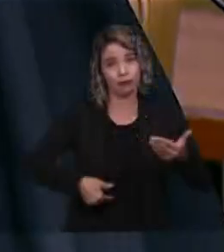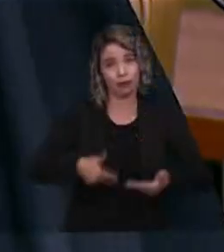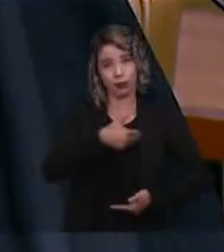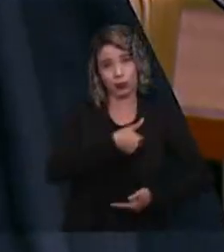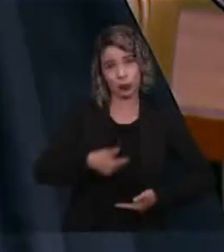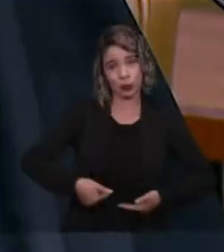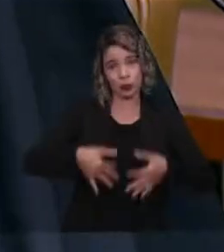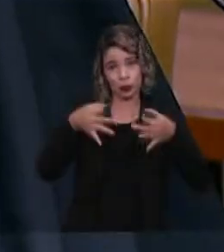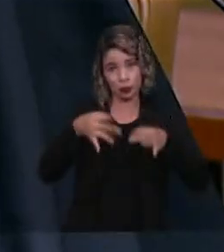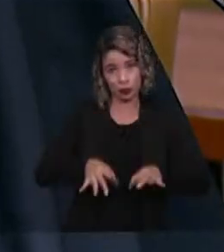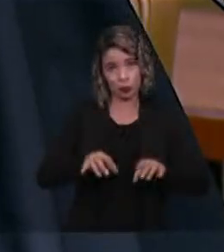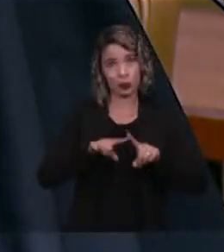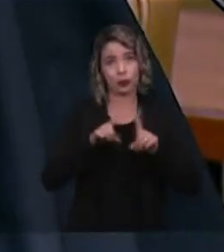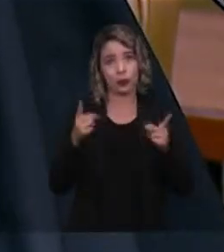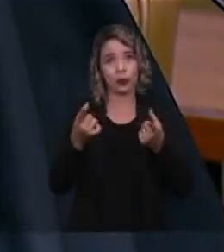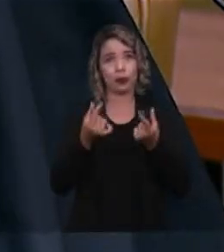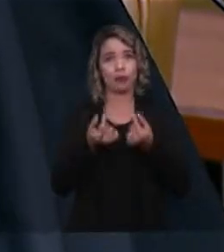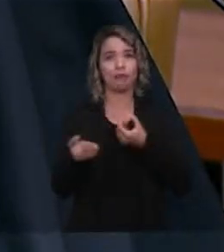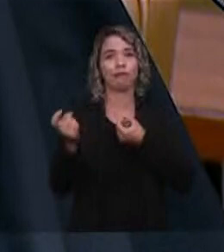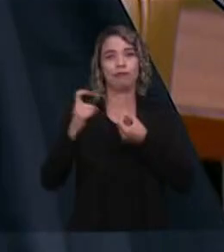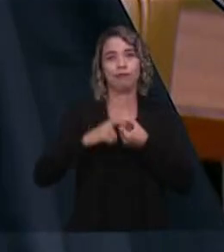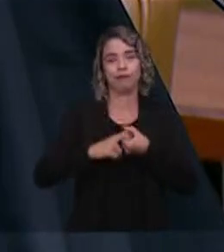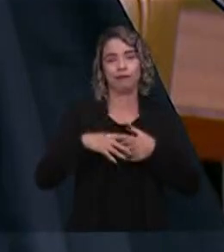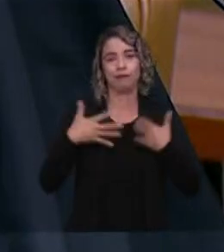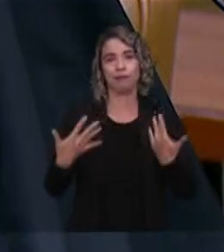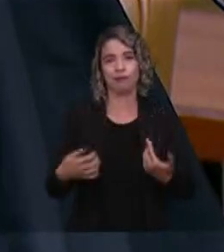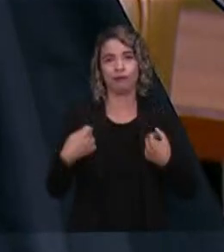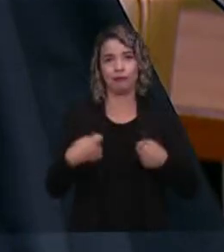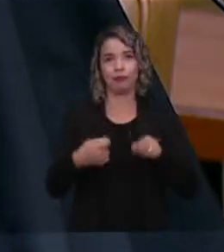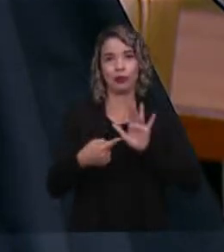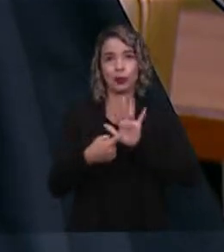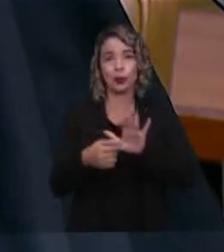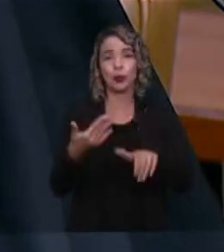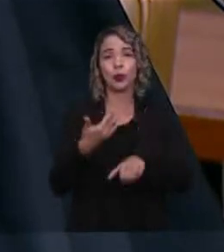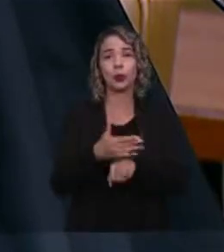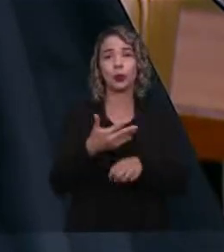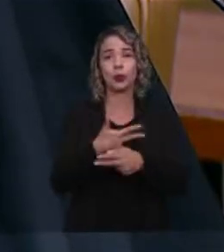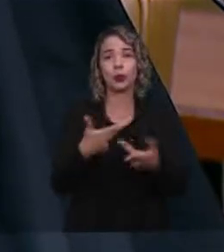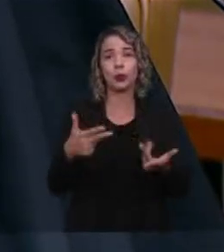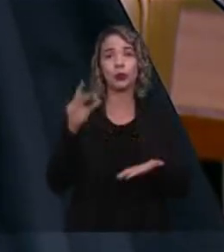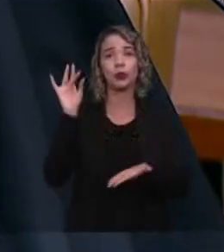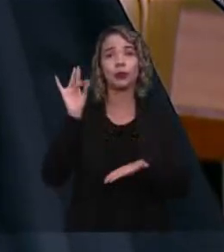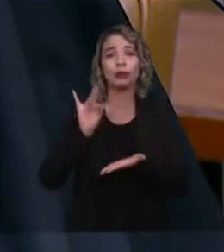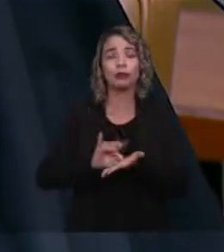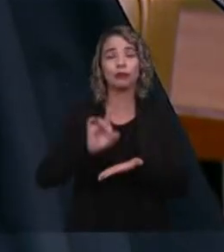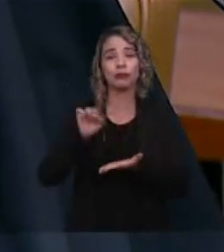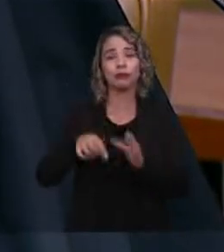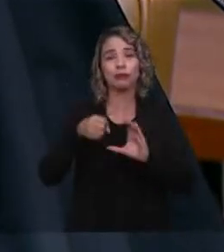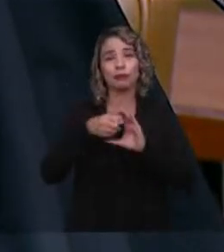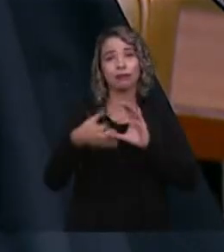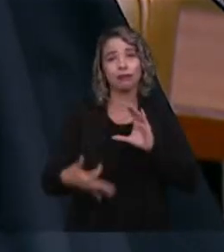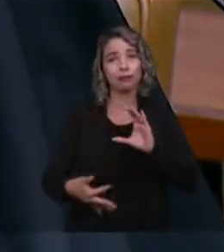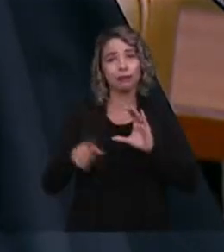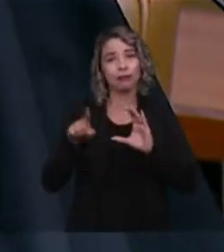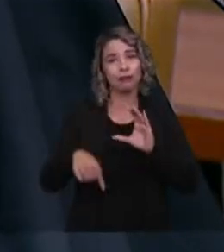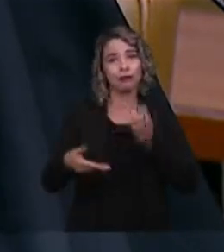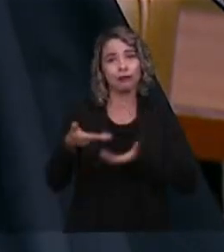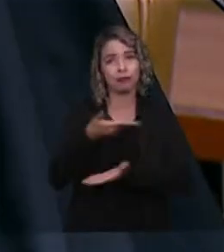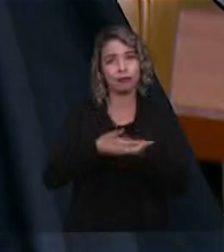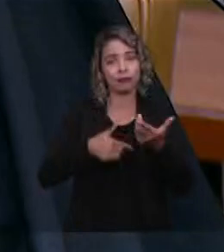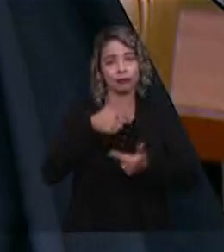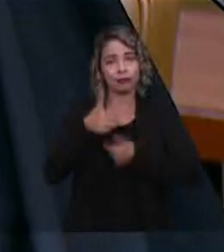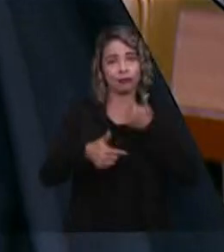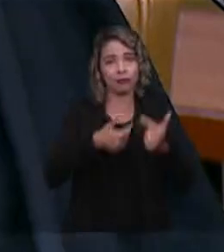nessa qualidade, fecho aspas. Impõe-se demonstrar, portanto, a prática de atos concretos que caracterize a mercância da função